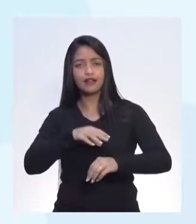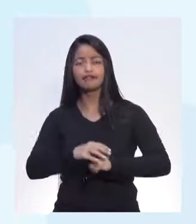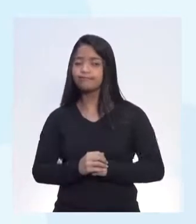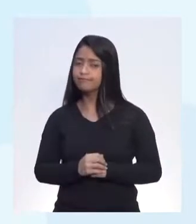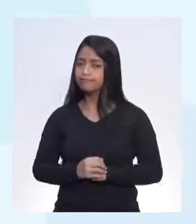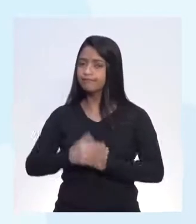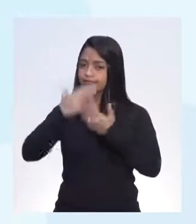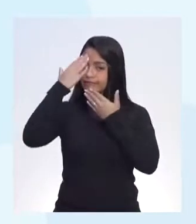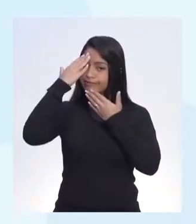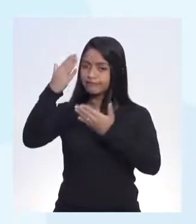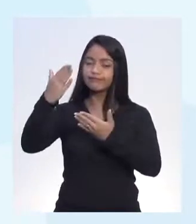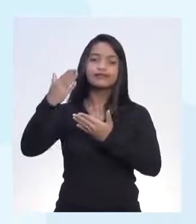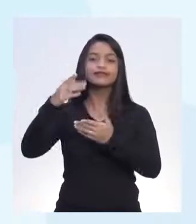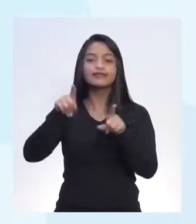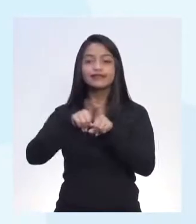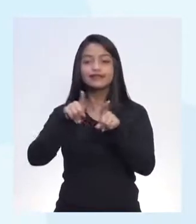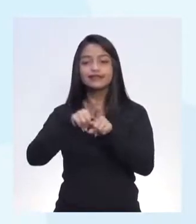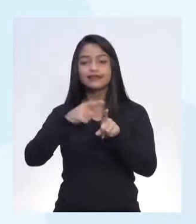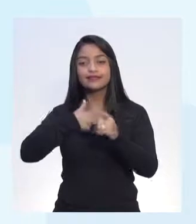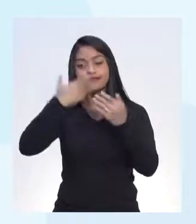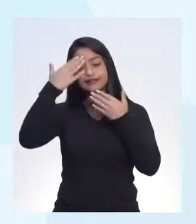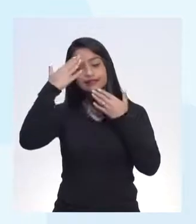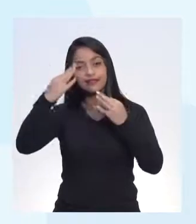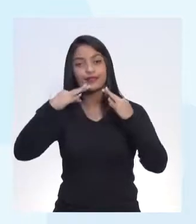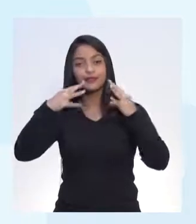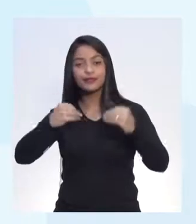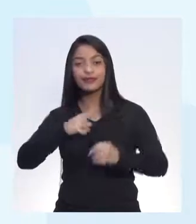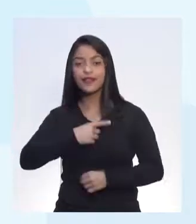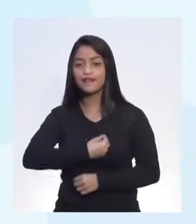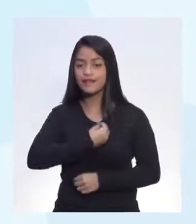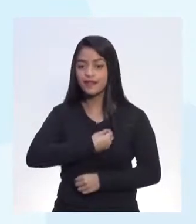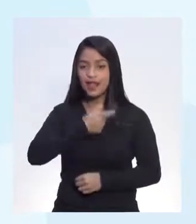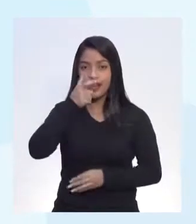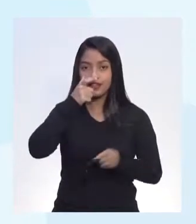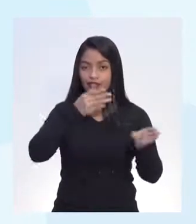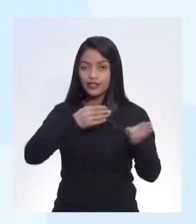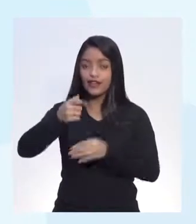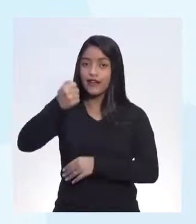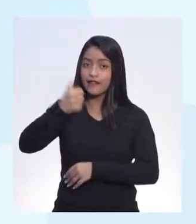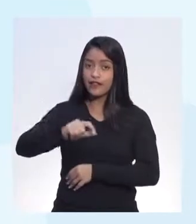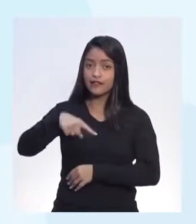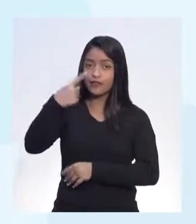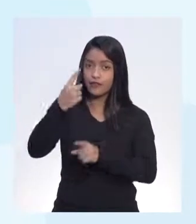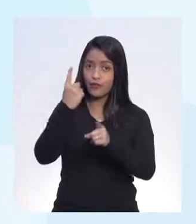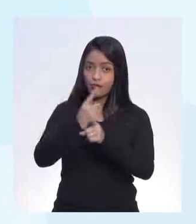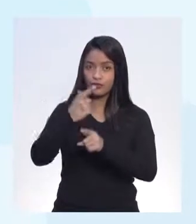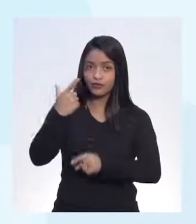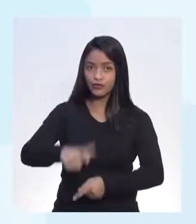obrigado, eu agradeço também a presença de vocês. Avaliem a aula e até a próxima, né, Osmar? Até a próxima.